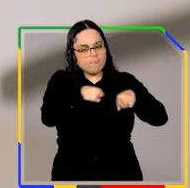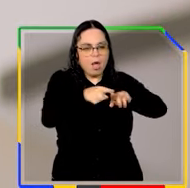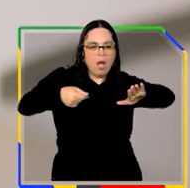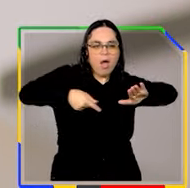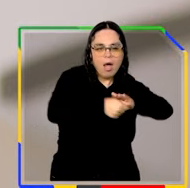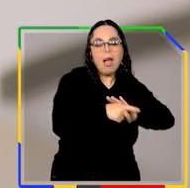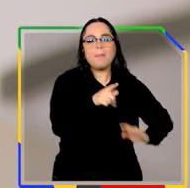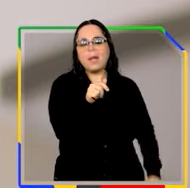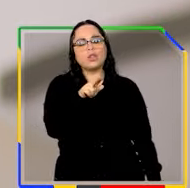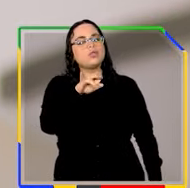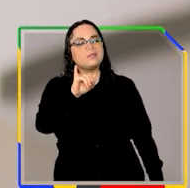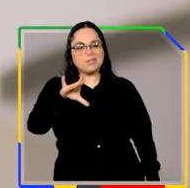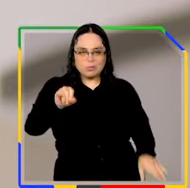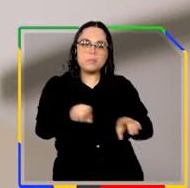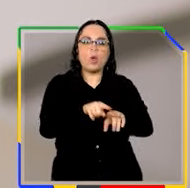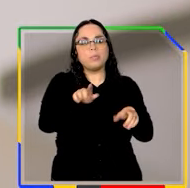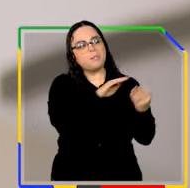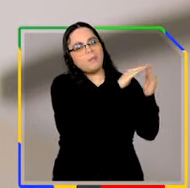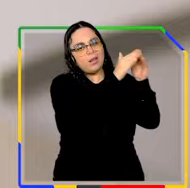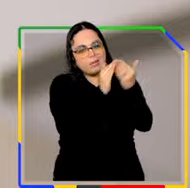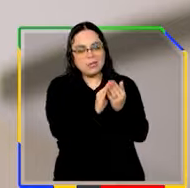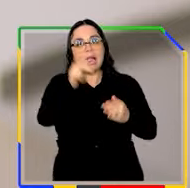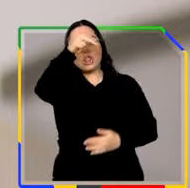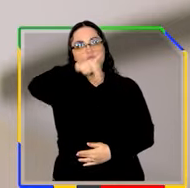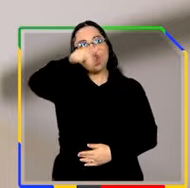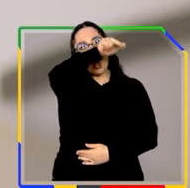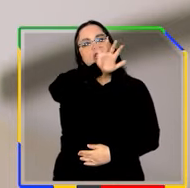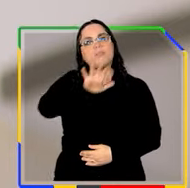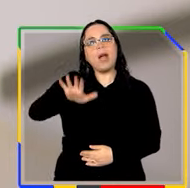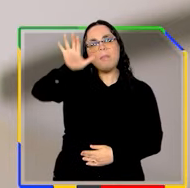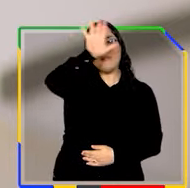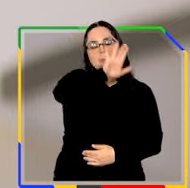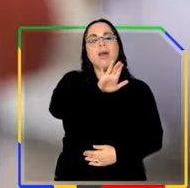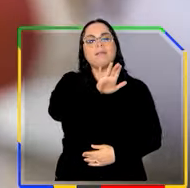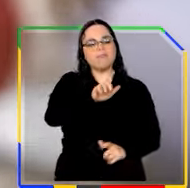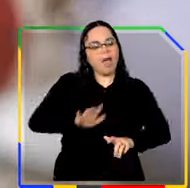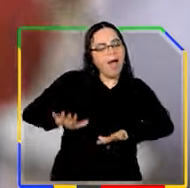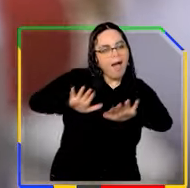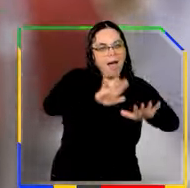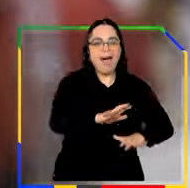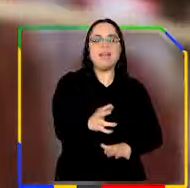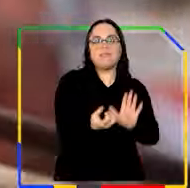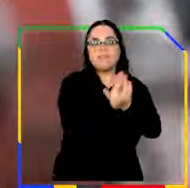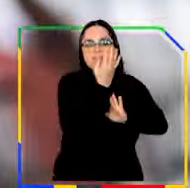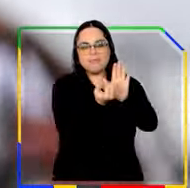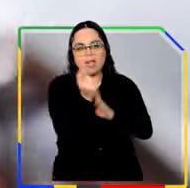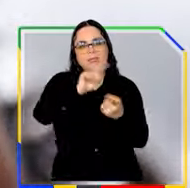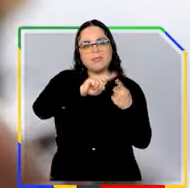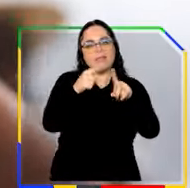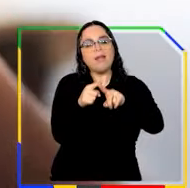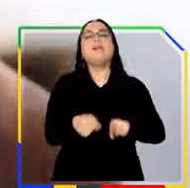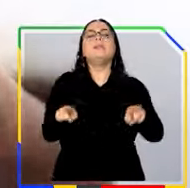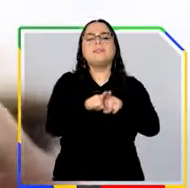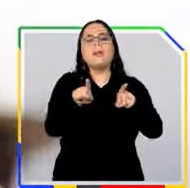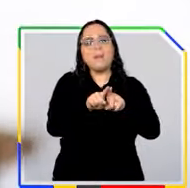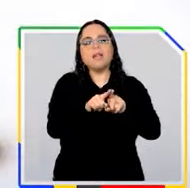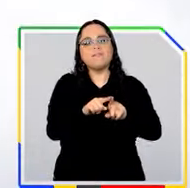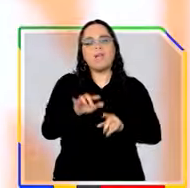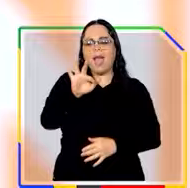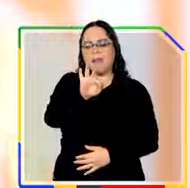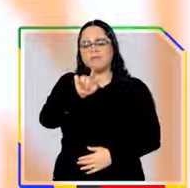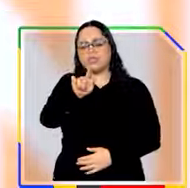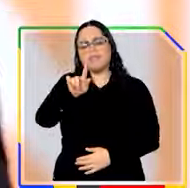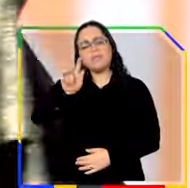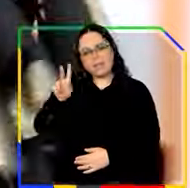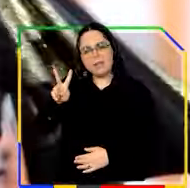patrocínio nas periferias, na região norte, nos territórios criativos. Um estudo da Fundação Getúlio Vargas demonstrou